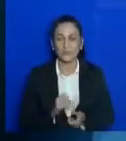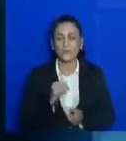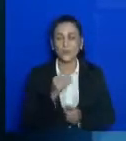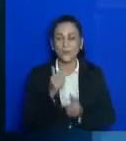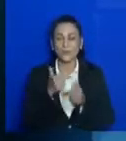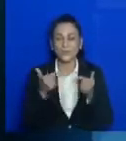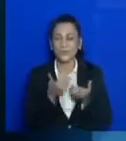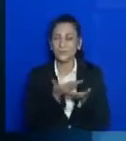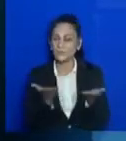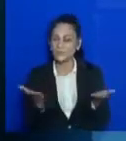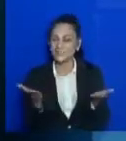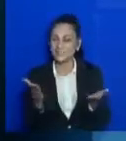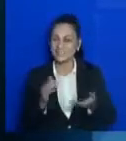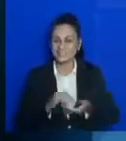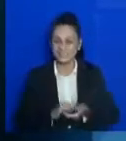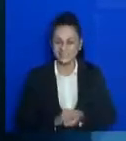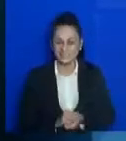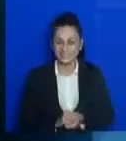Boa sorte para você.